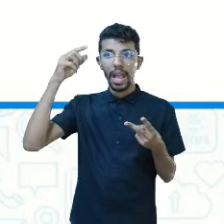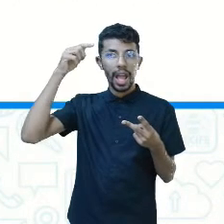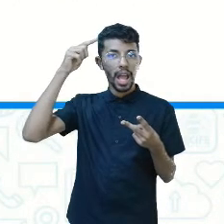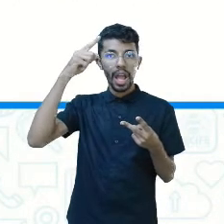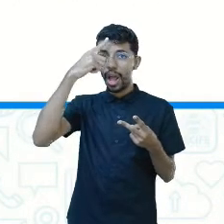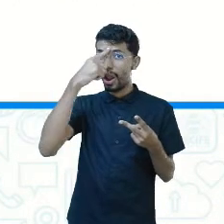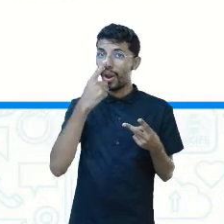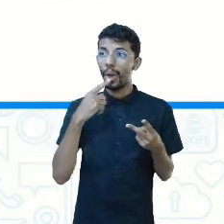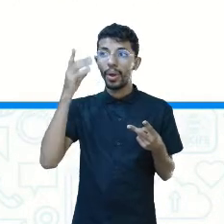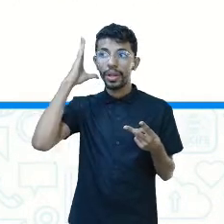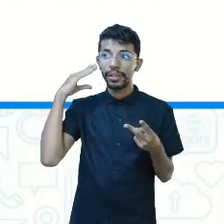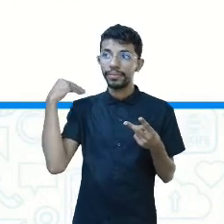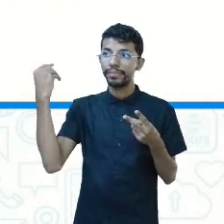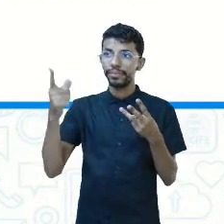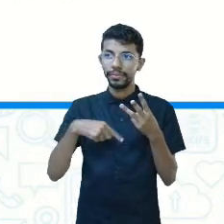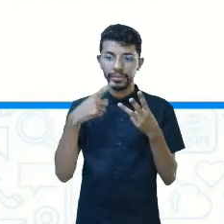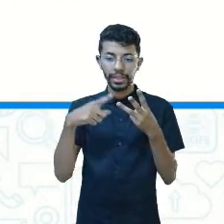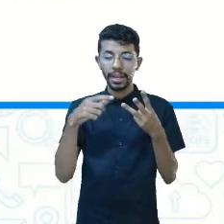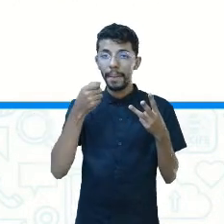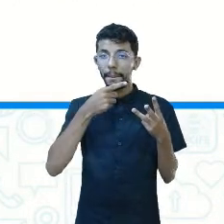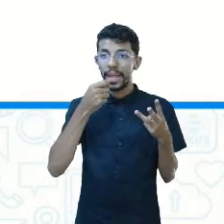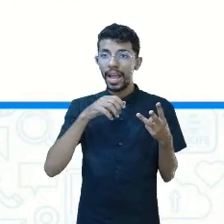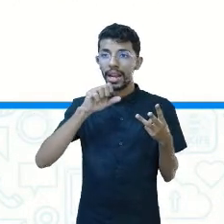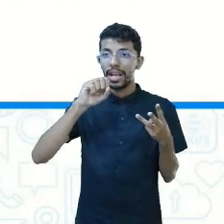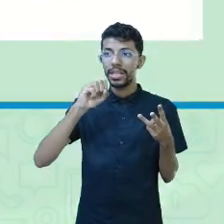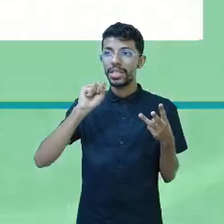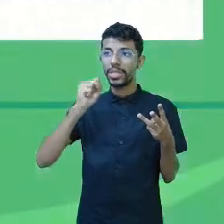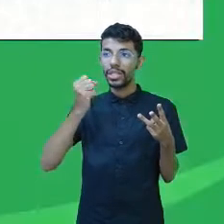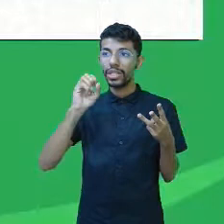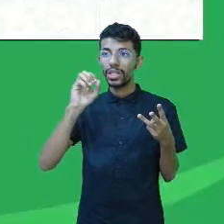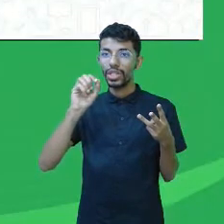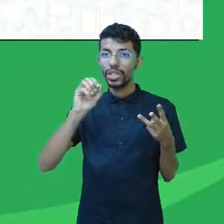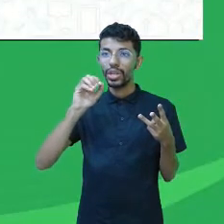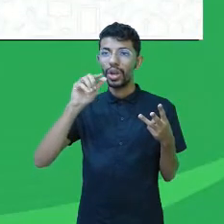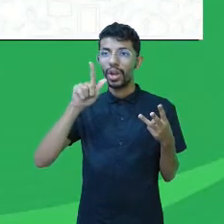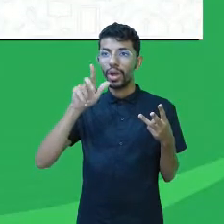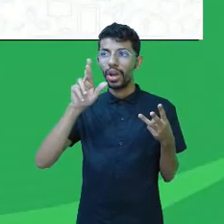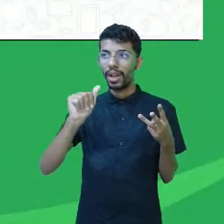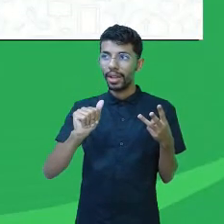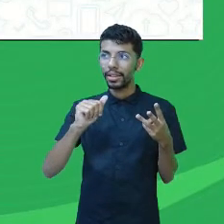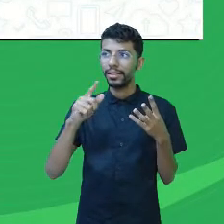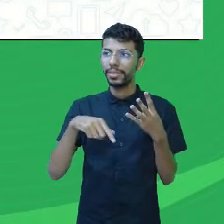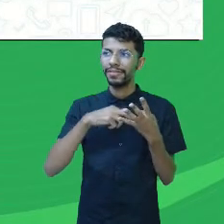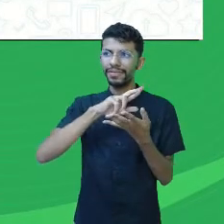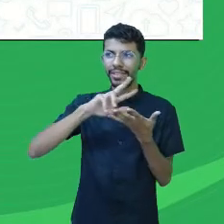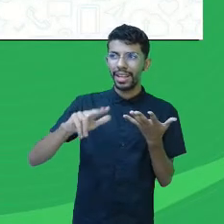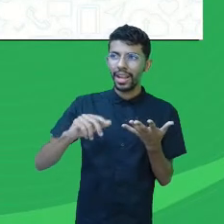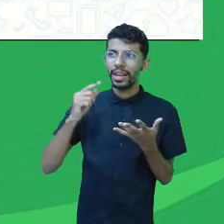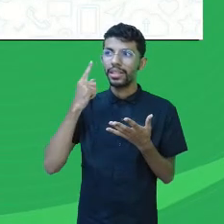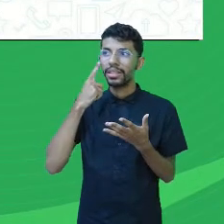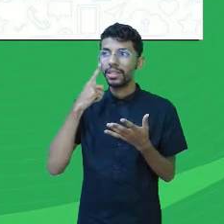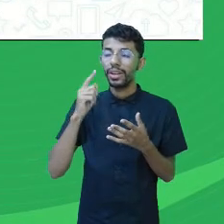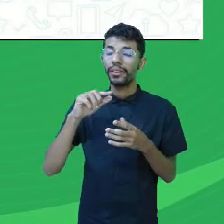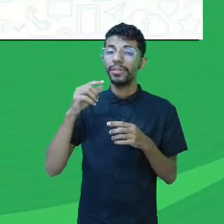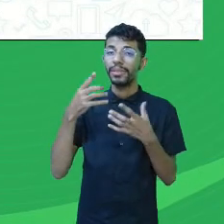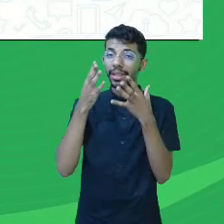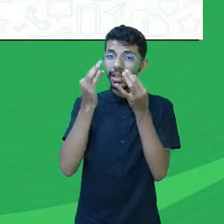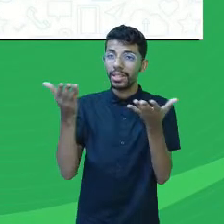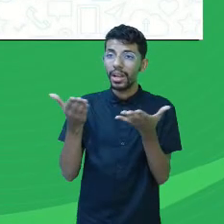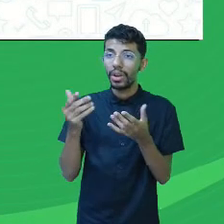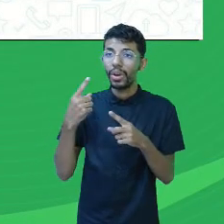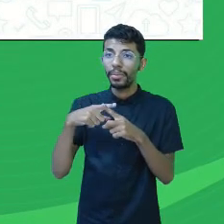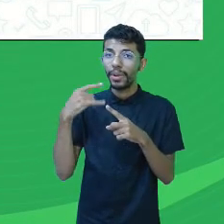dentre outras. Eu quero que vocês prestem atenção agora no que eu vou falar, porque é muito importante, tá certo? Em todos